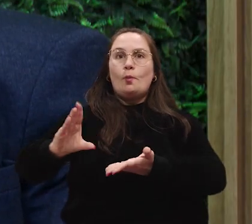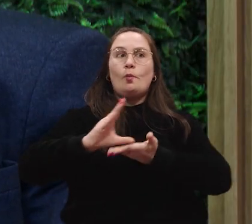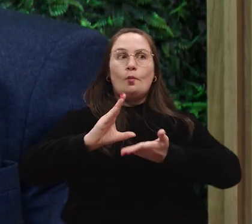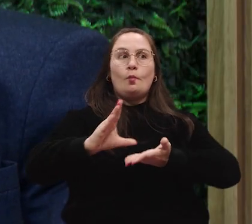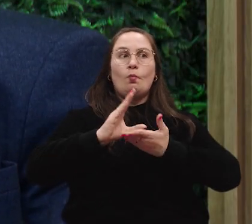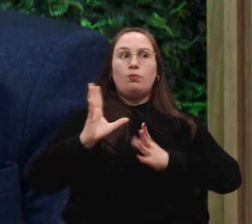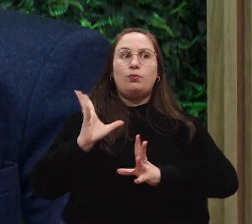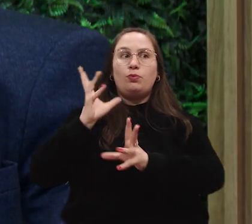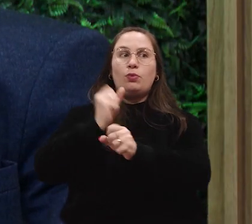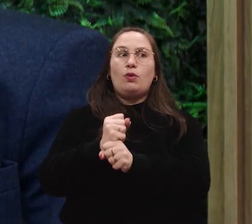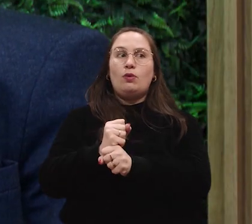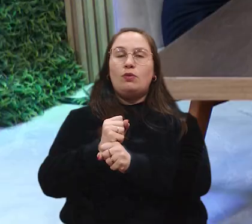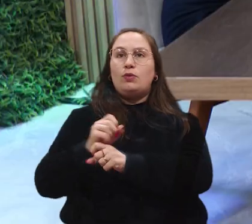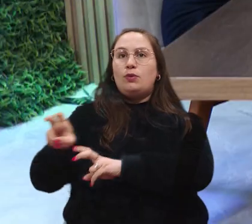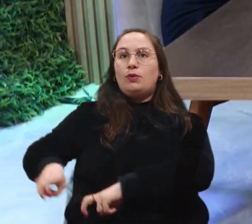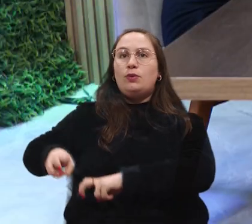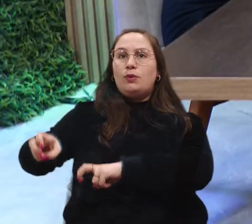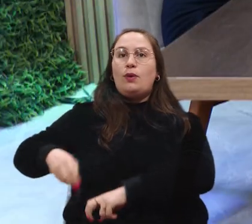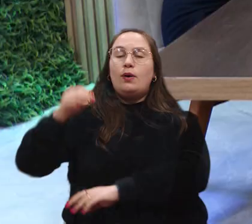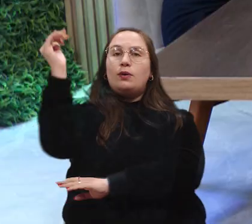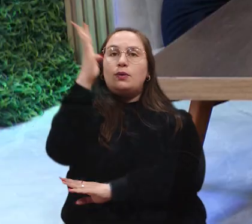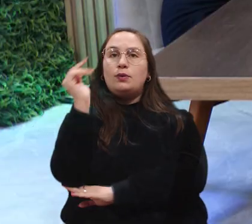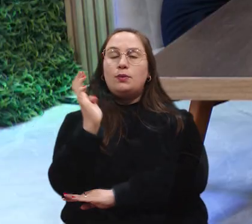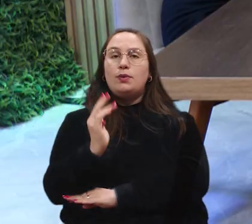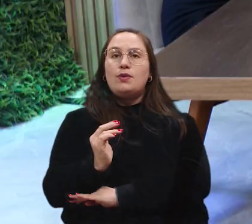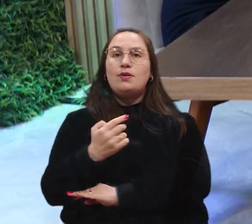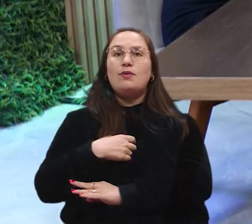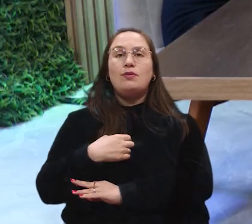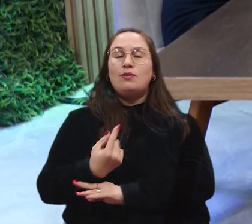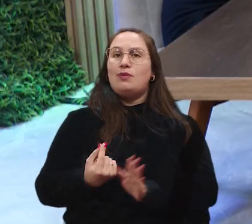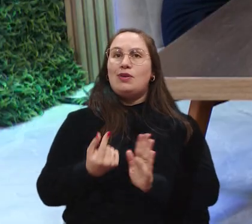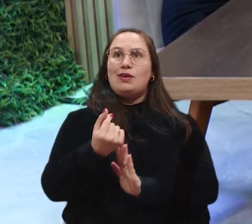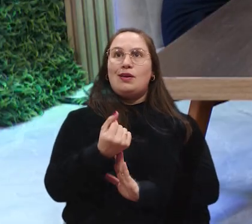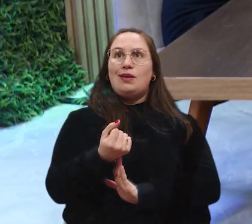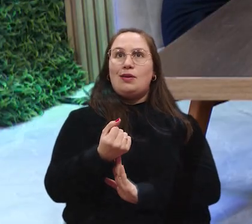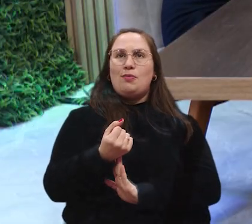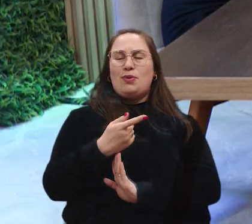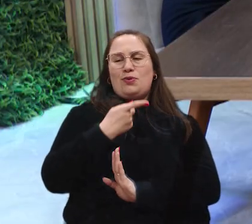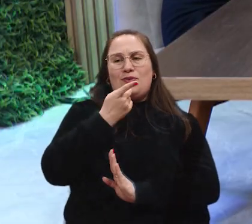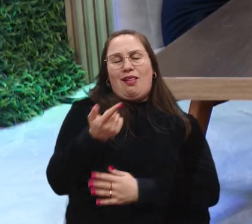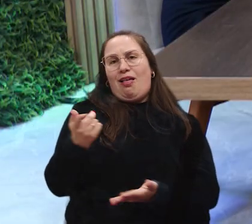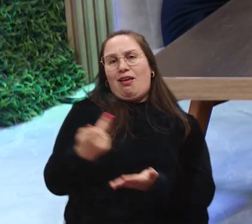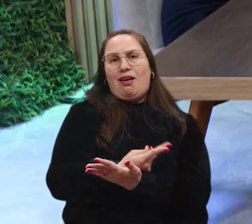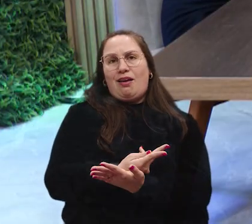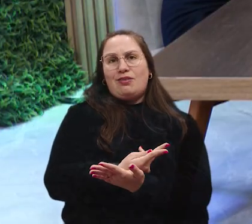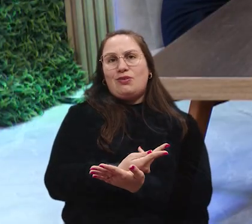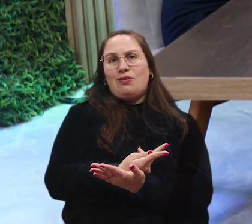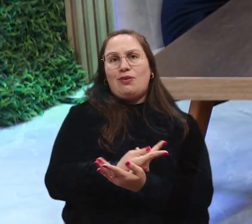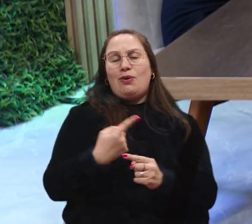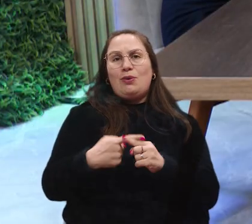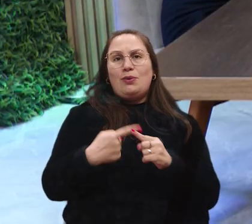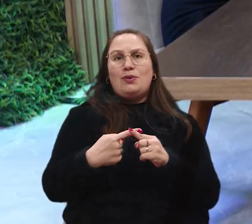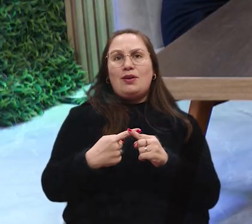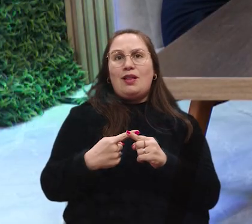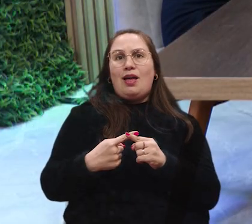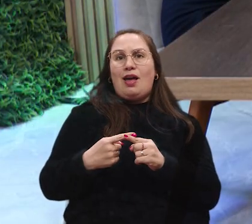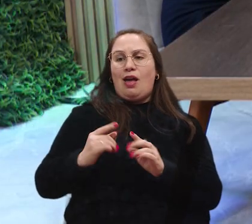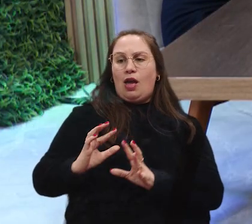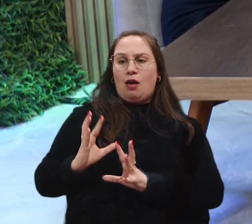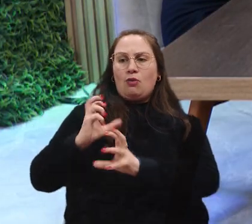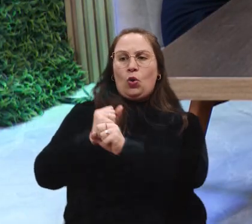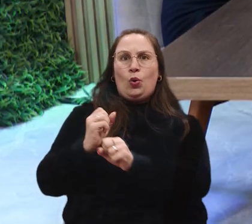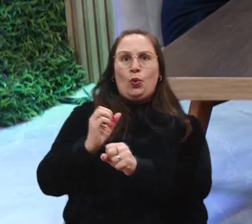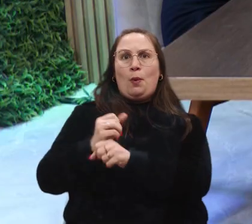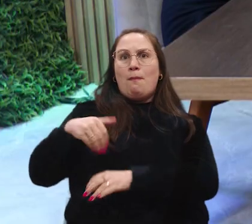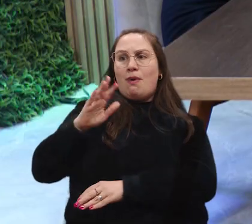agro no Brasil. Eu estou dando valores aqui que talvez eu possa me equivocar. Mas ela arrecada mais que o agro, quer